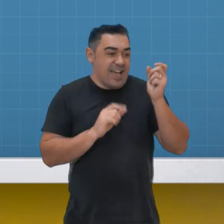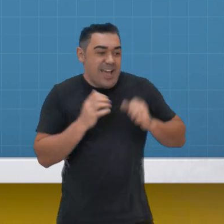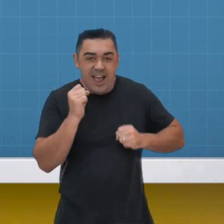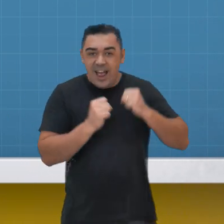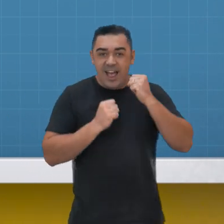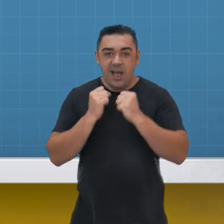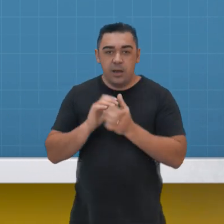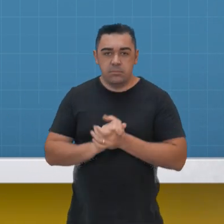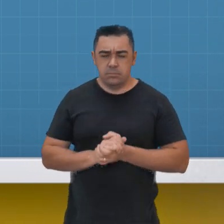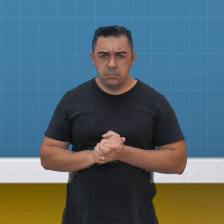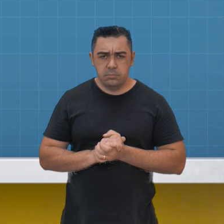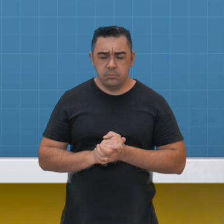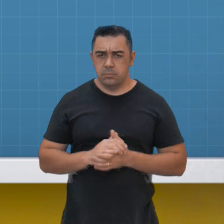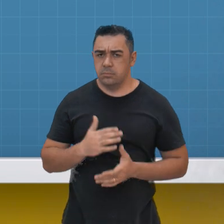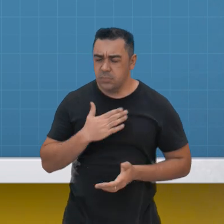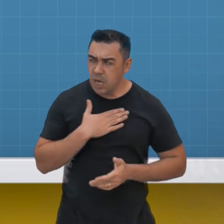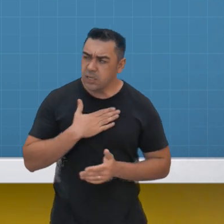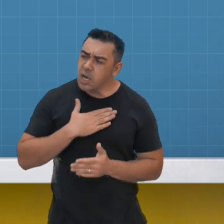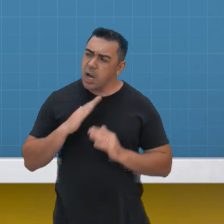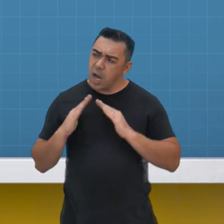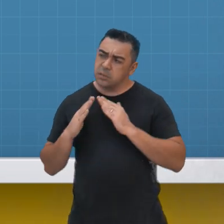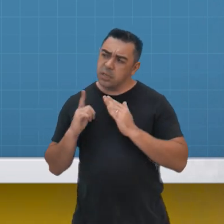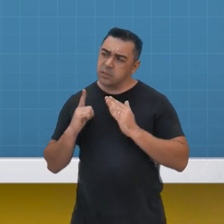gato, mas não tem rato.